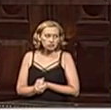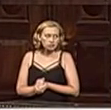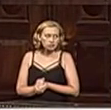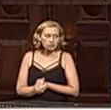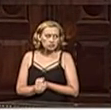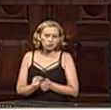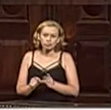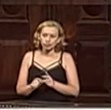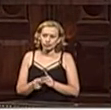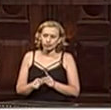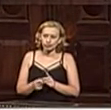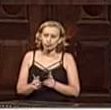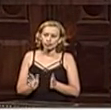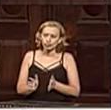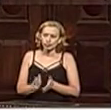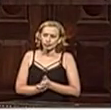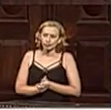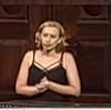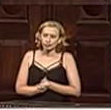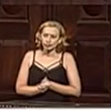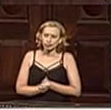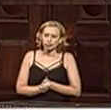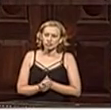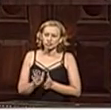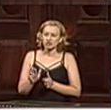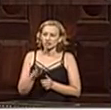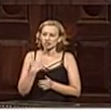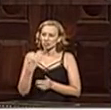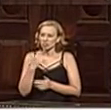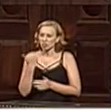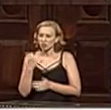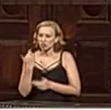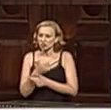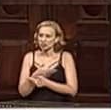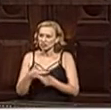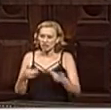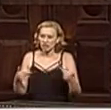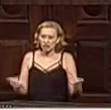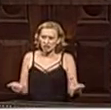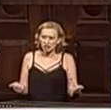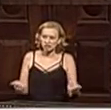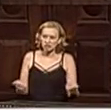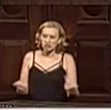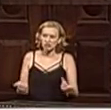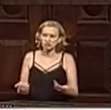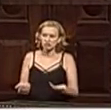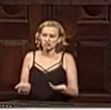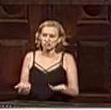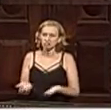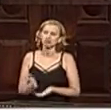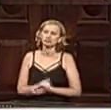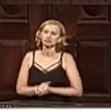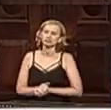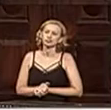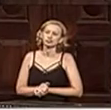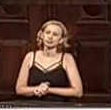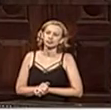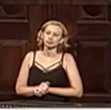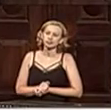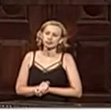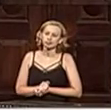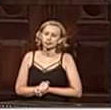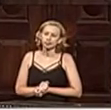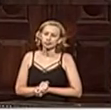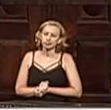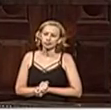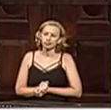do imposto sobre transmissão causa-mortes e doação de quaisquer bens e direitos, ITD.